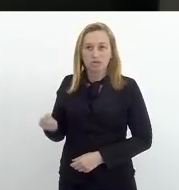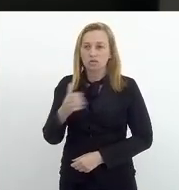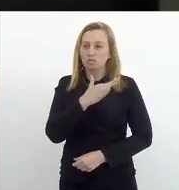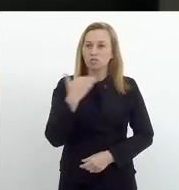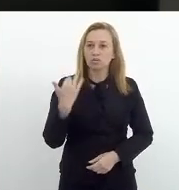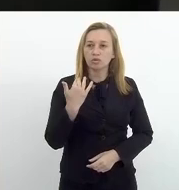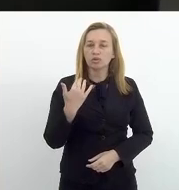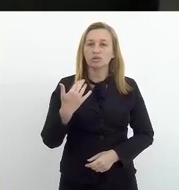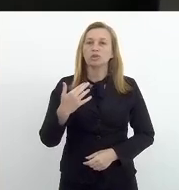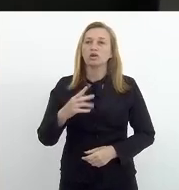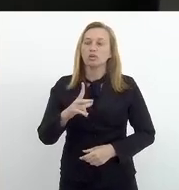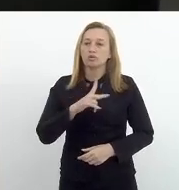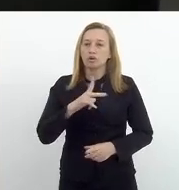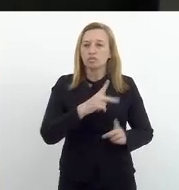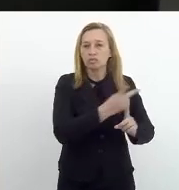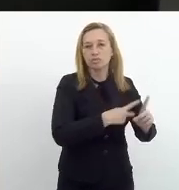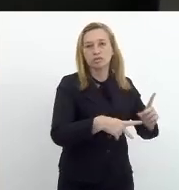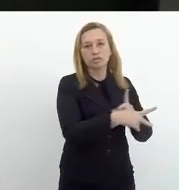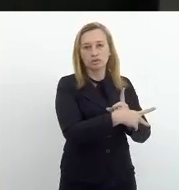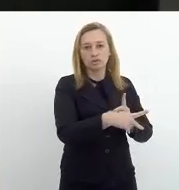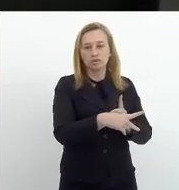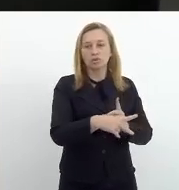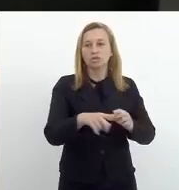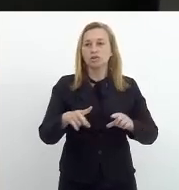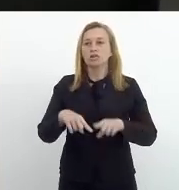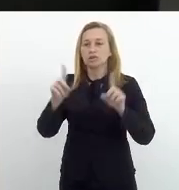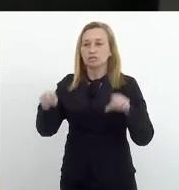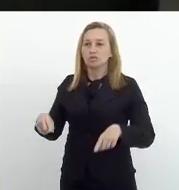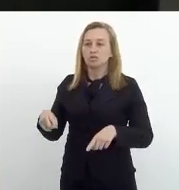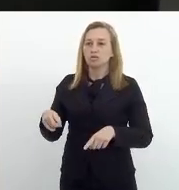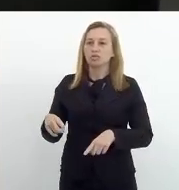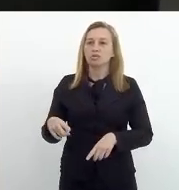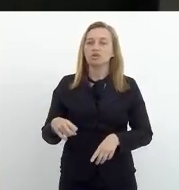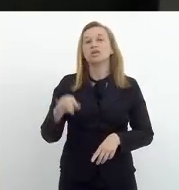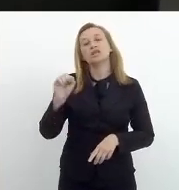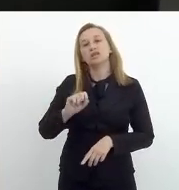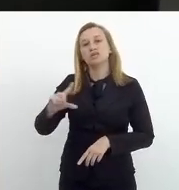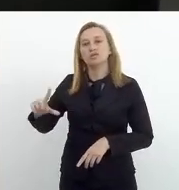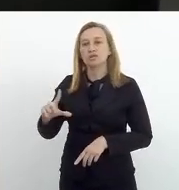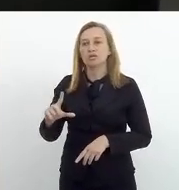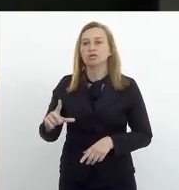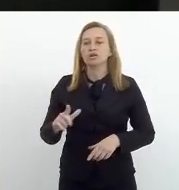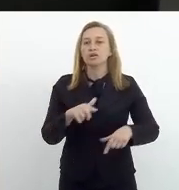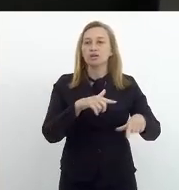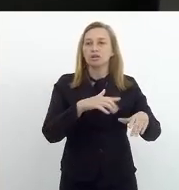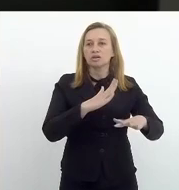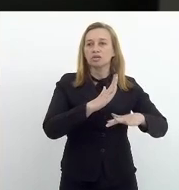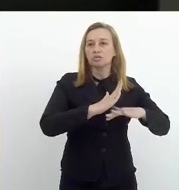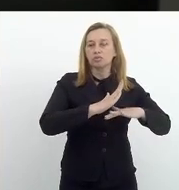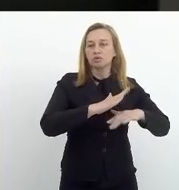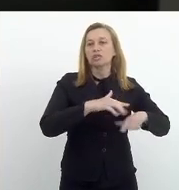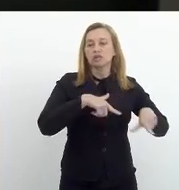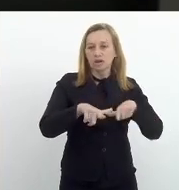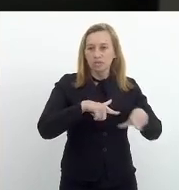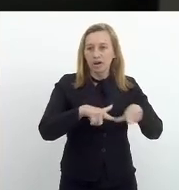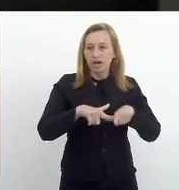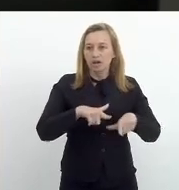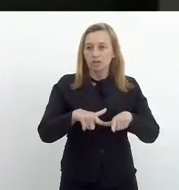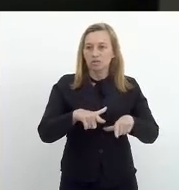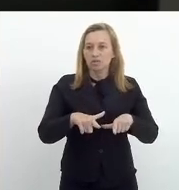morte do regime próprio de Previdência Social dos Servidores civis ocupantes de cargos de provimento efetivo em